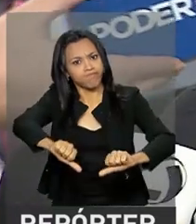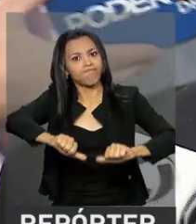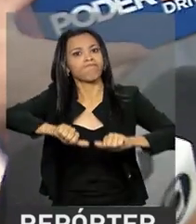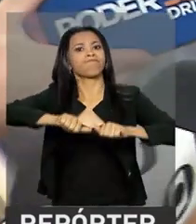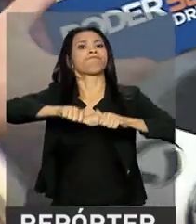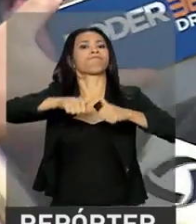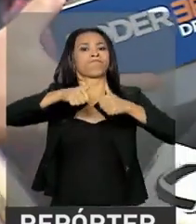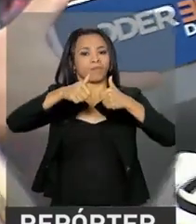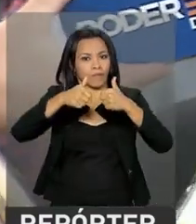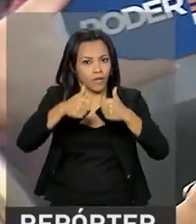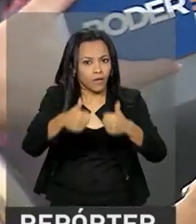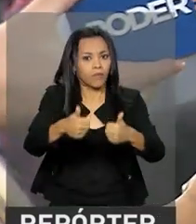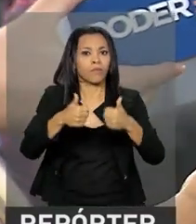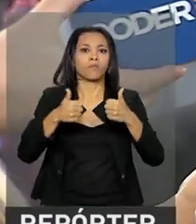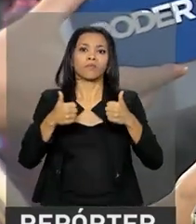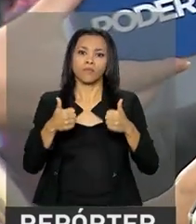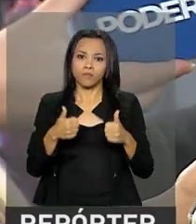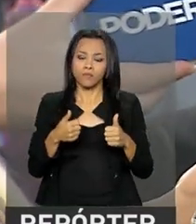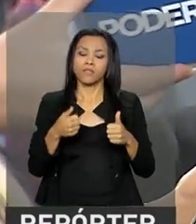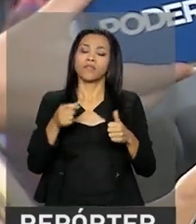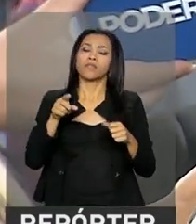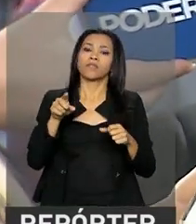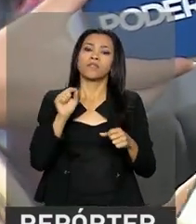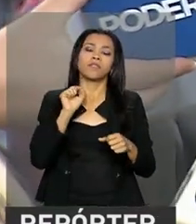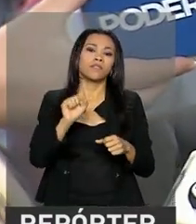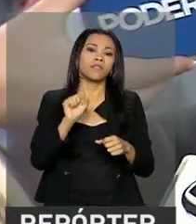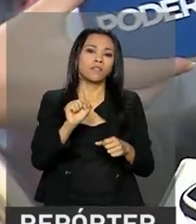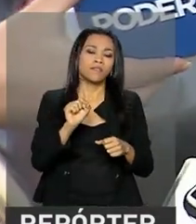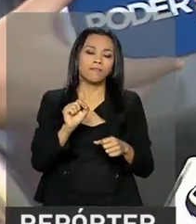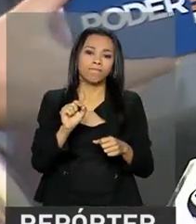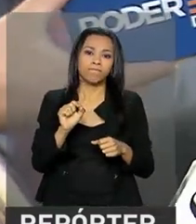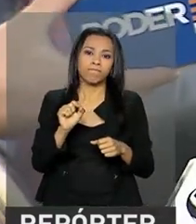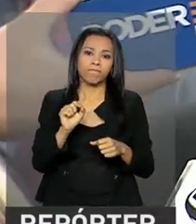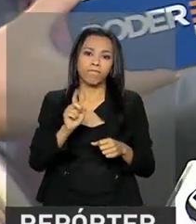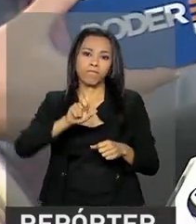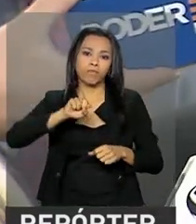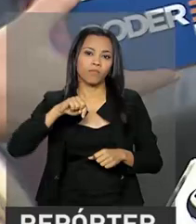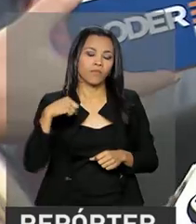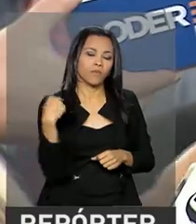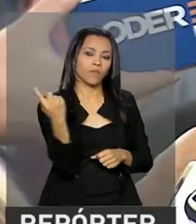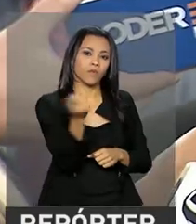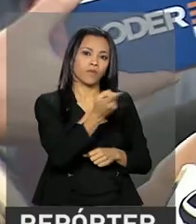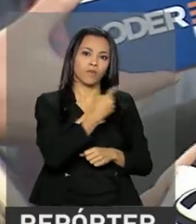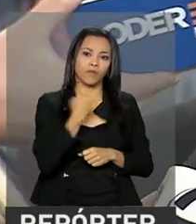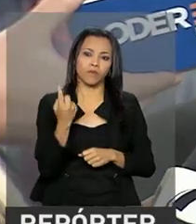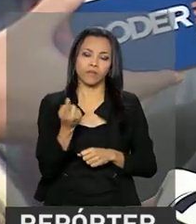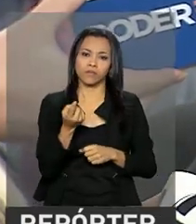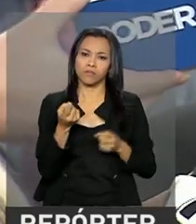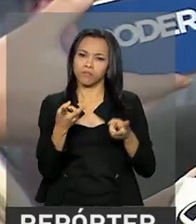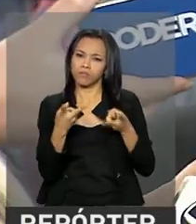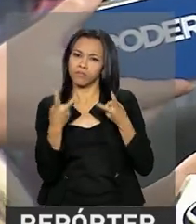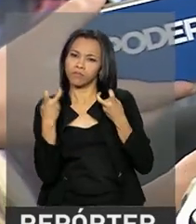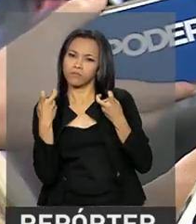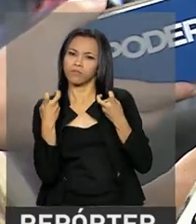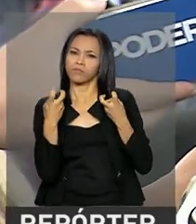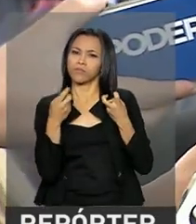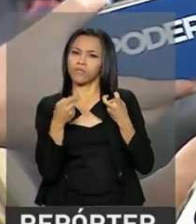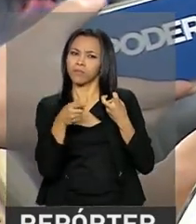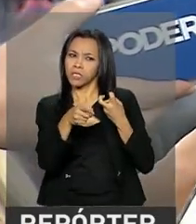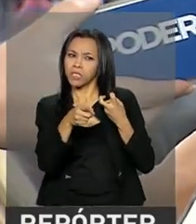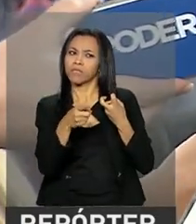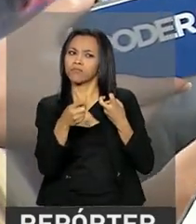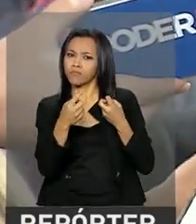de recuperação e um dos sintomas que são ah muito importante de sinalização de